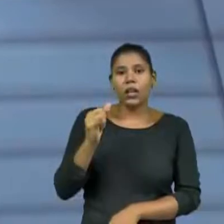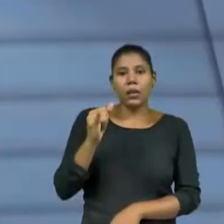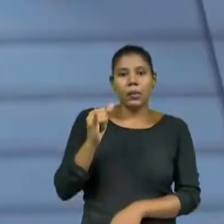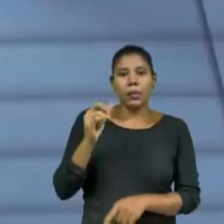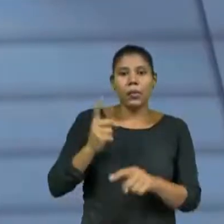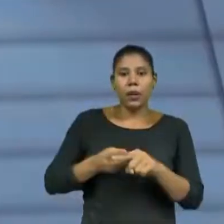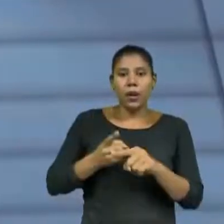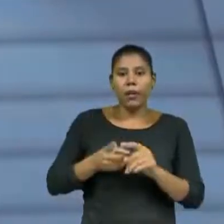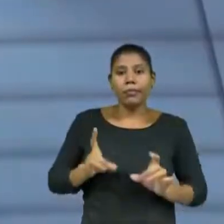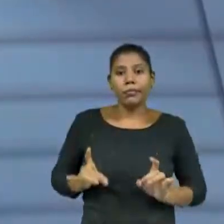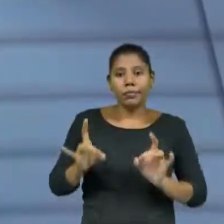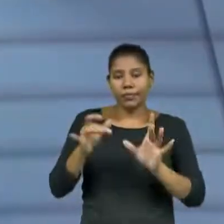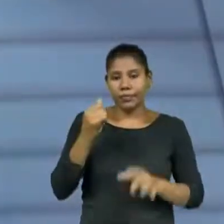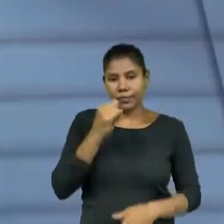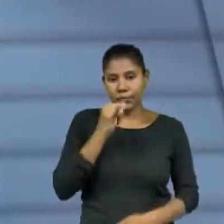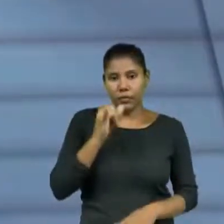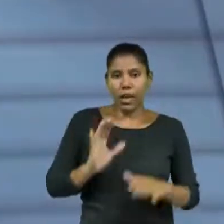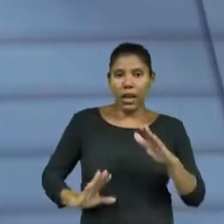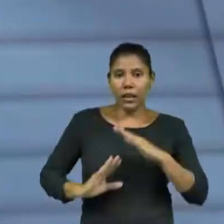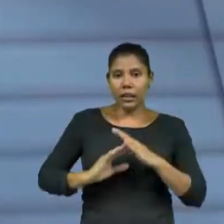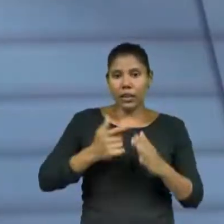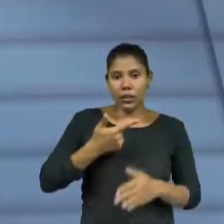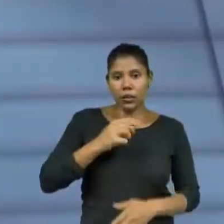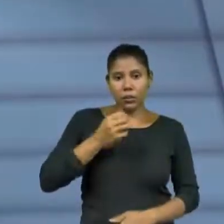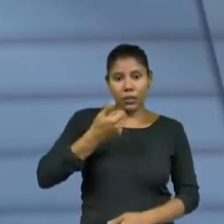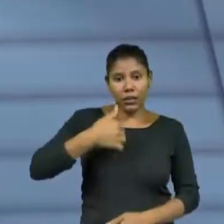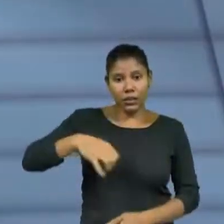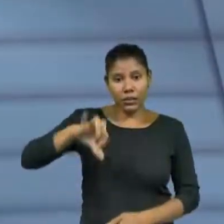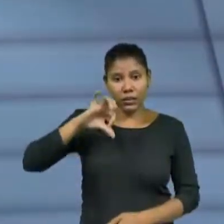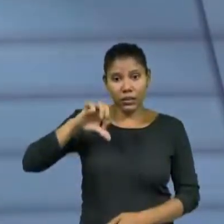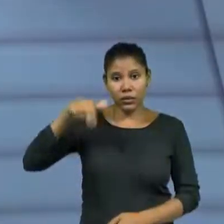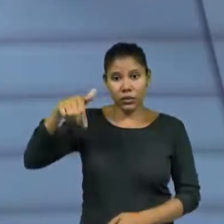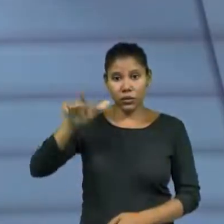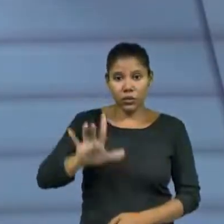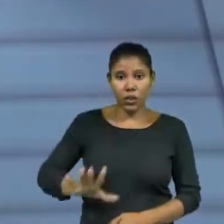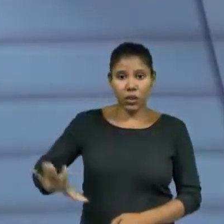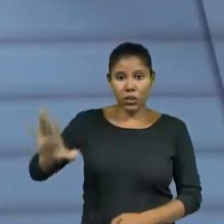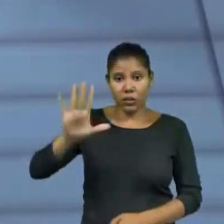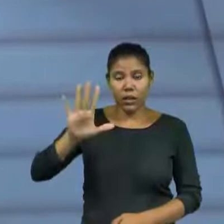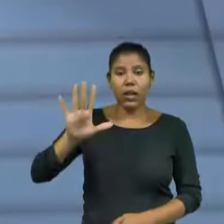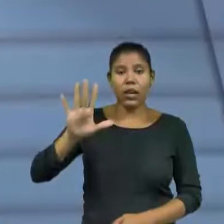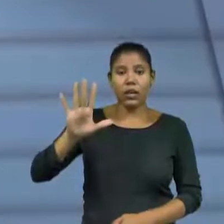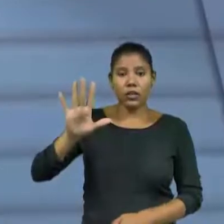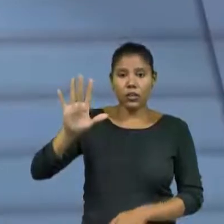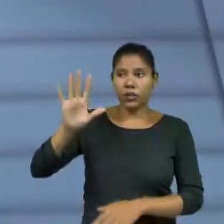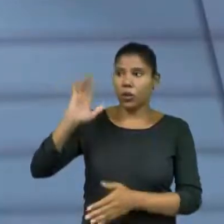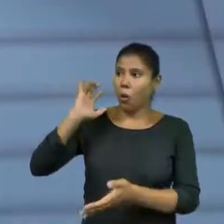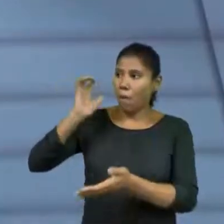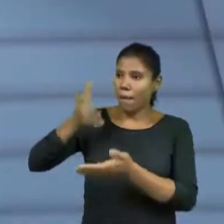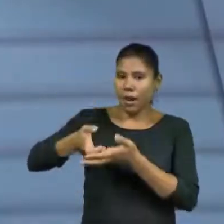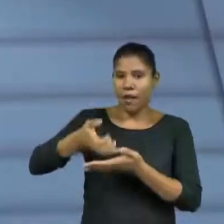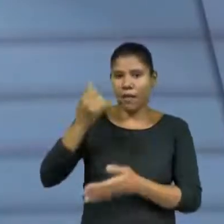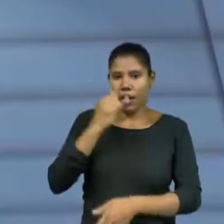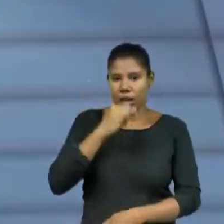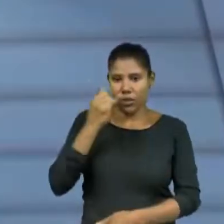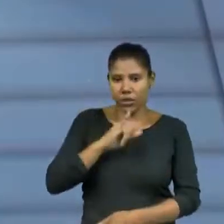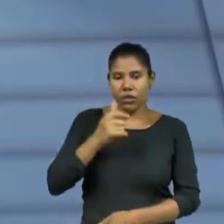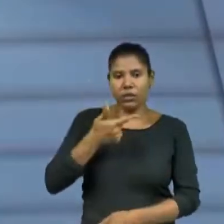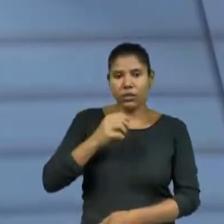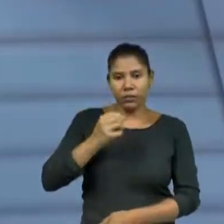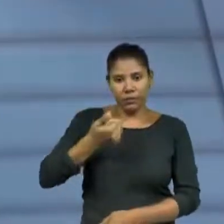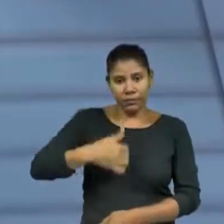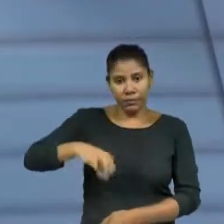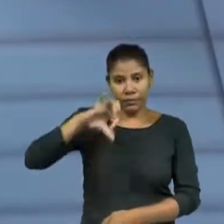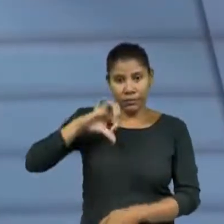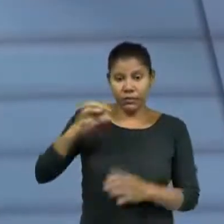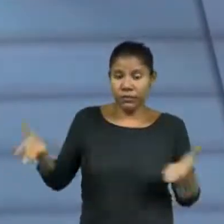exportação de energia. Até 2019, o Nordeste era importador de energia elétrica. A partir de 2019, passou a ser... Isso é operador nacional,